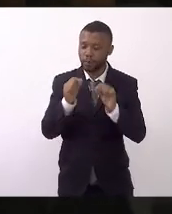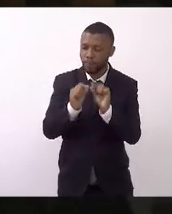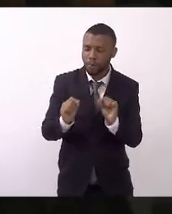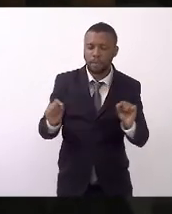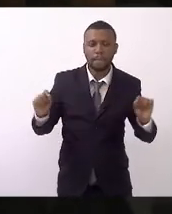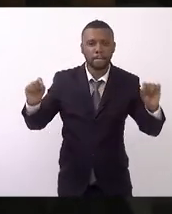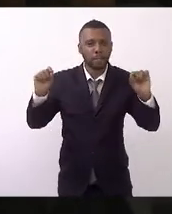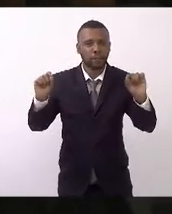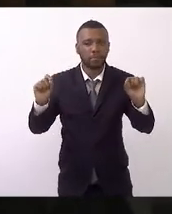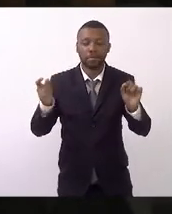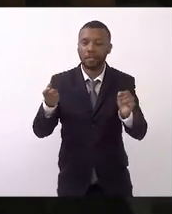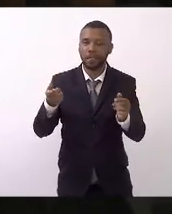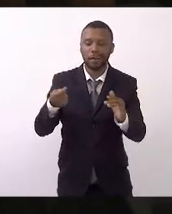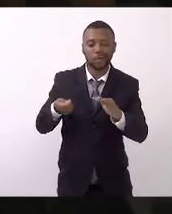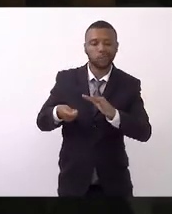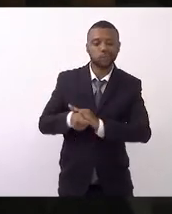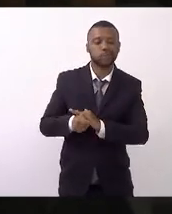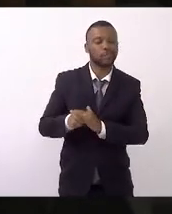investem